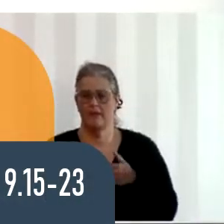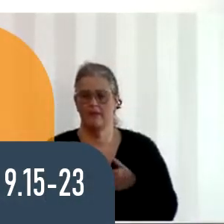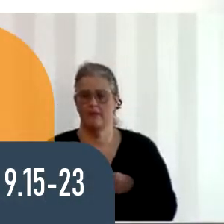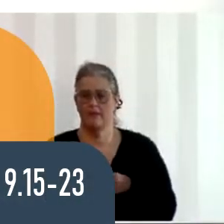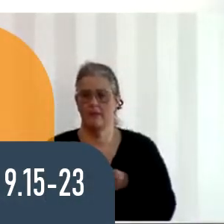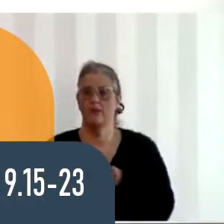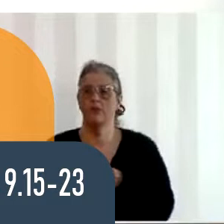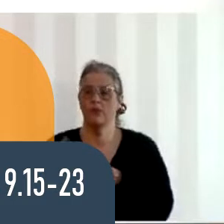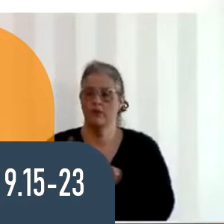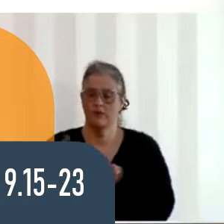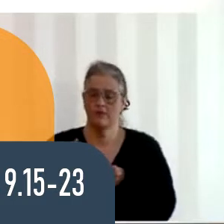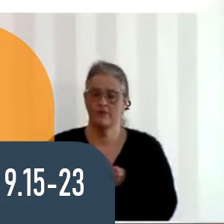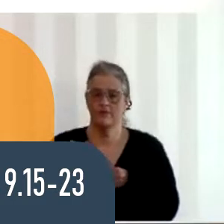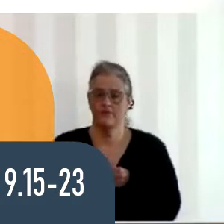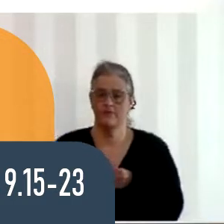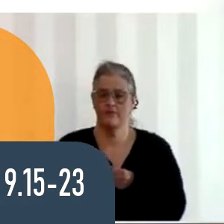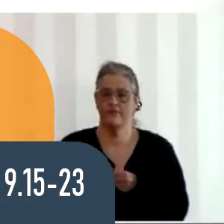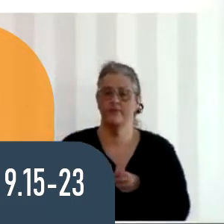9.